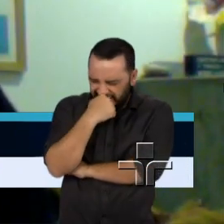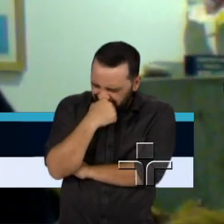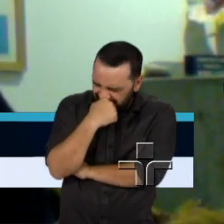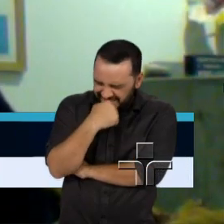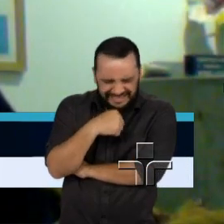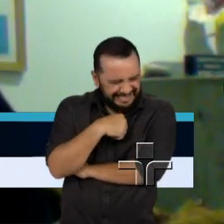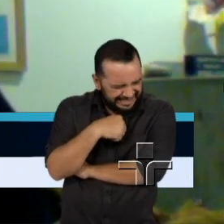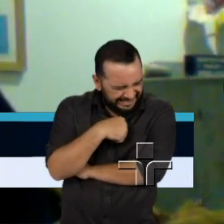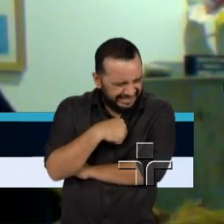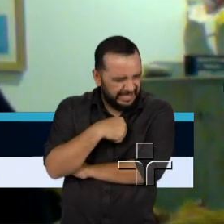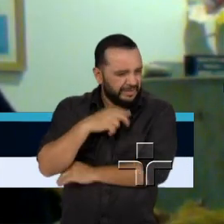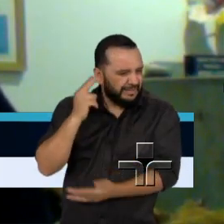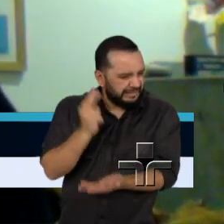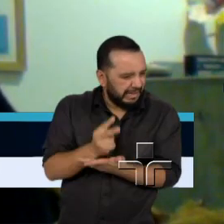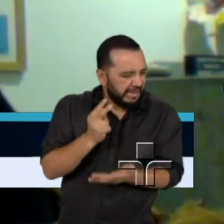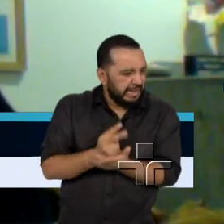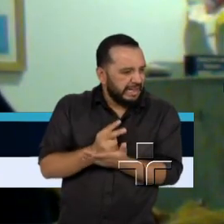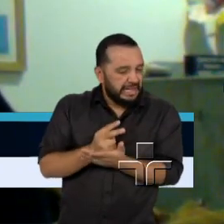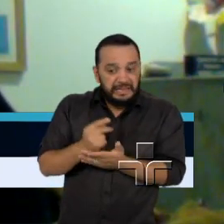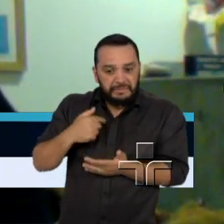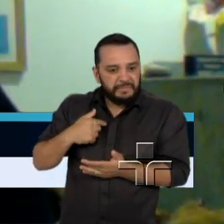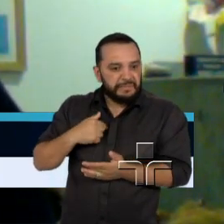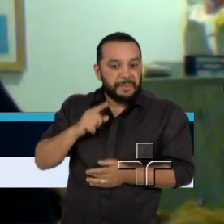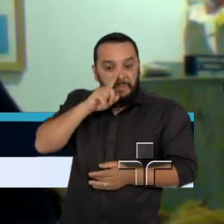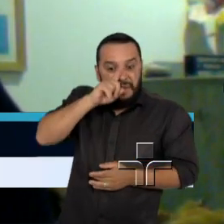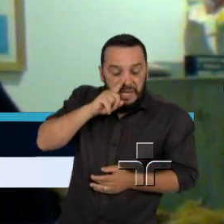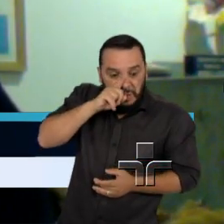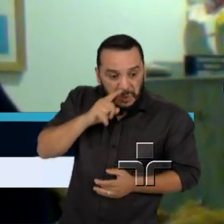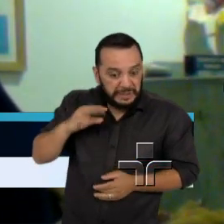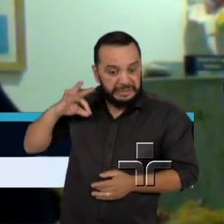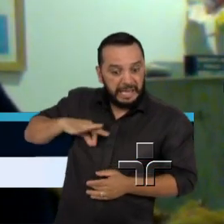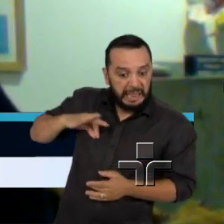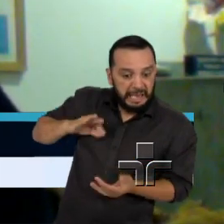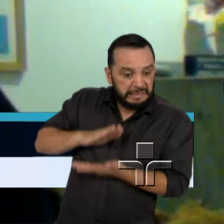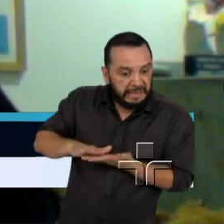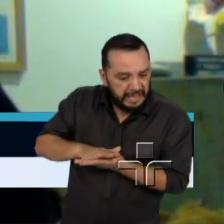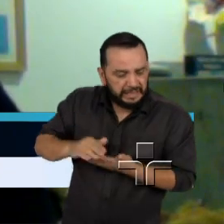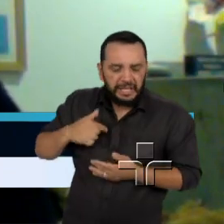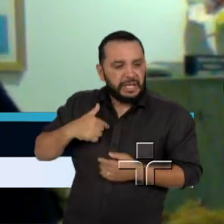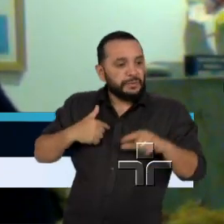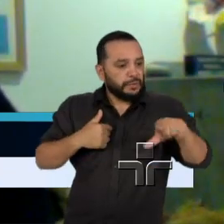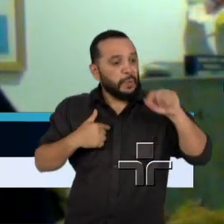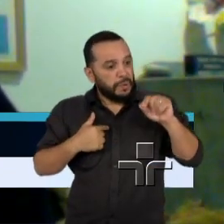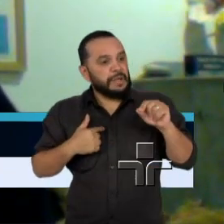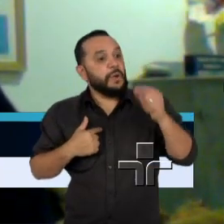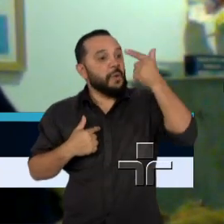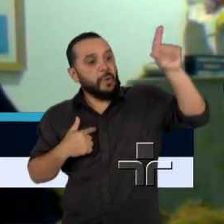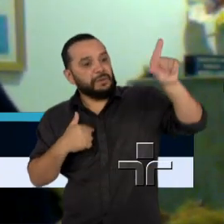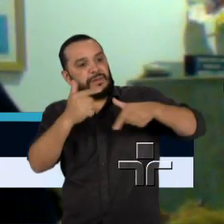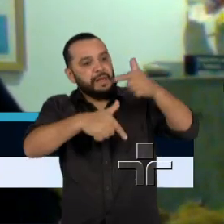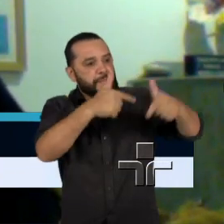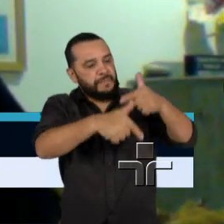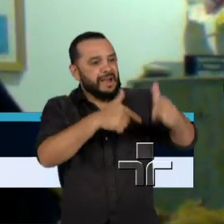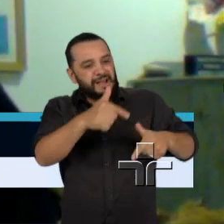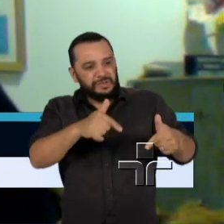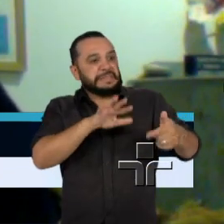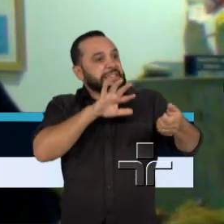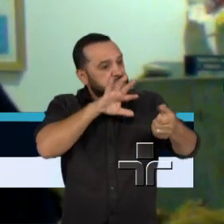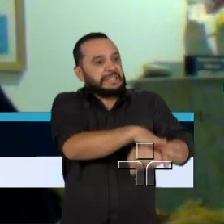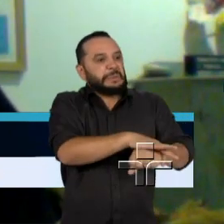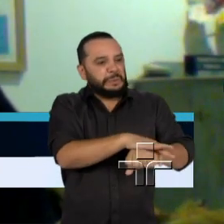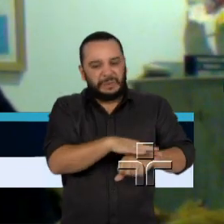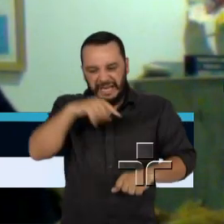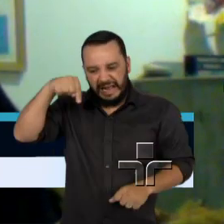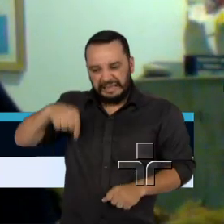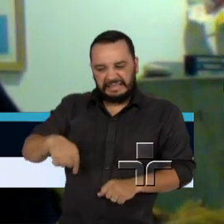vou querer estar nessa posição daqui a algum tempo, eu vou escolher uma profissão com uma insegurança dessa. Então, a gente